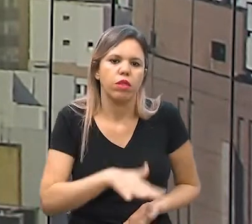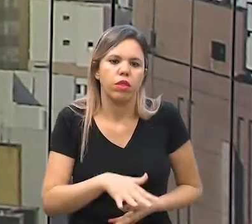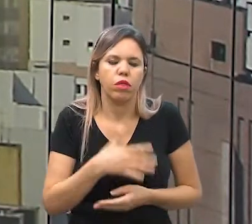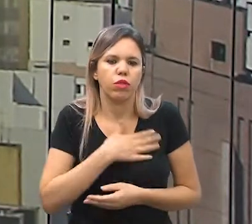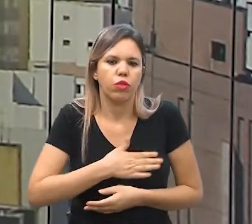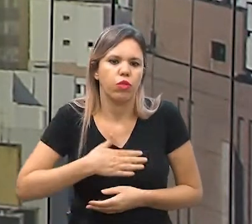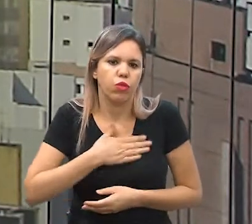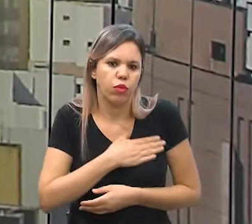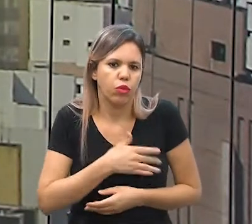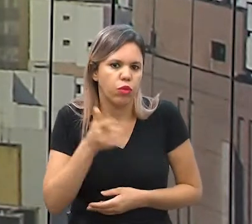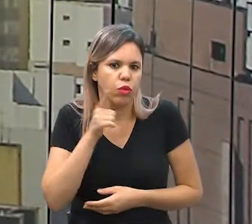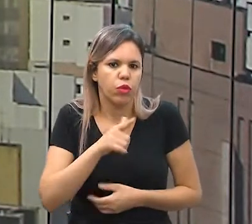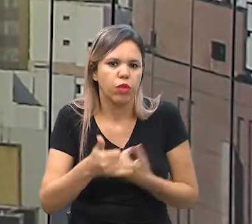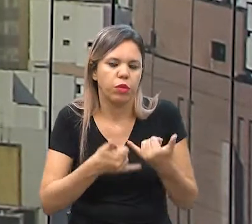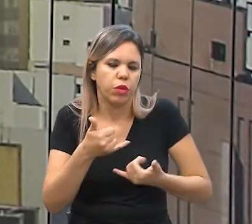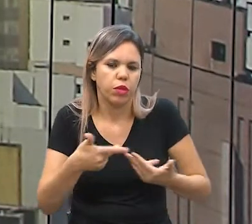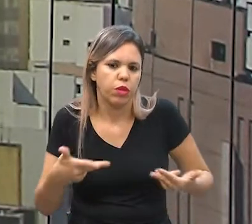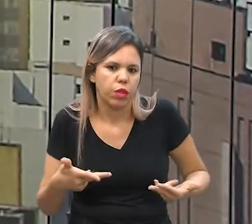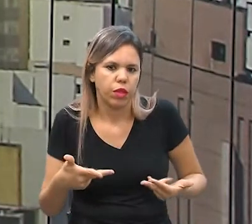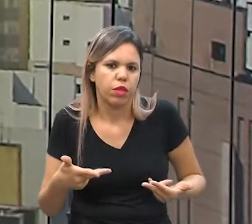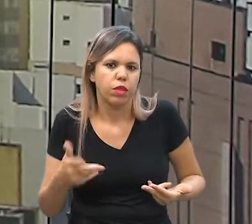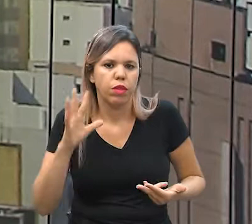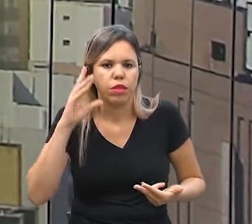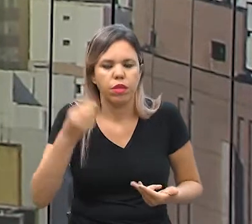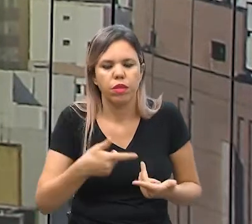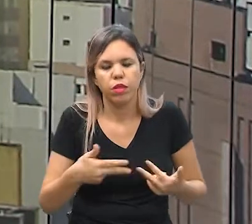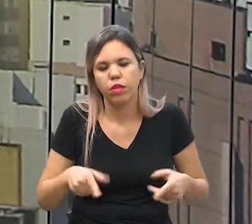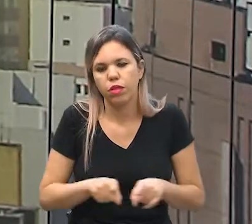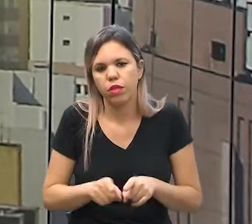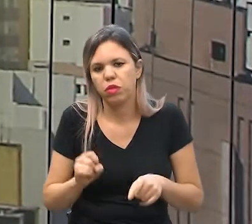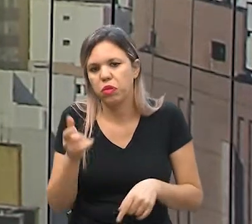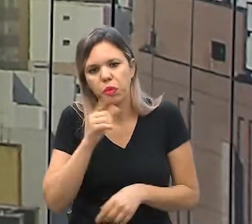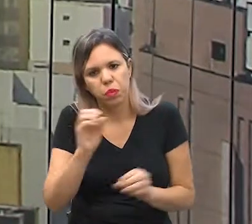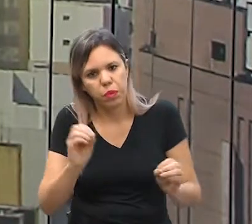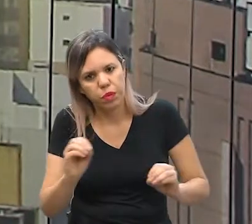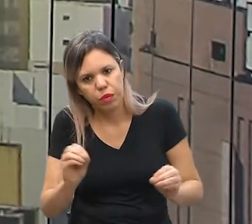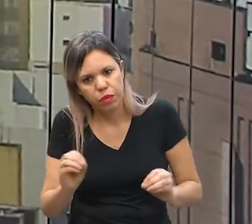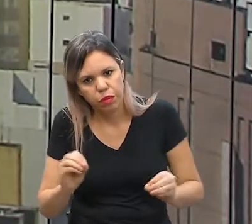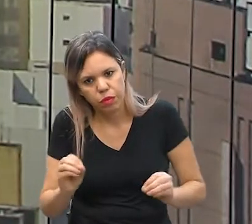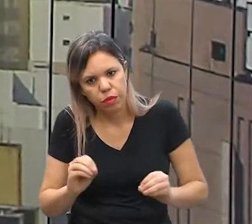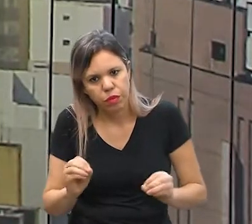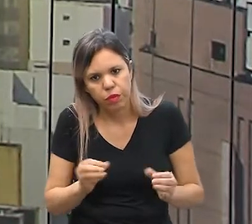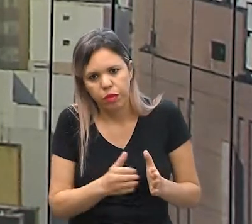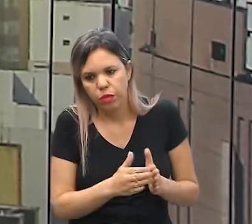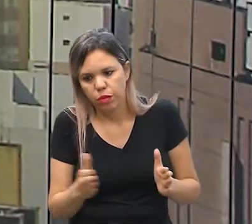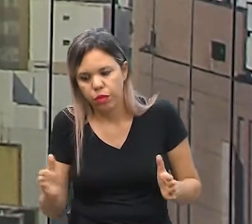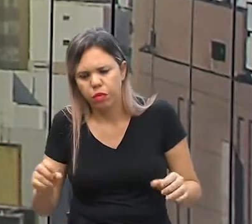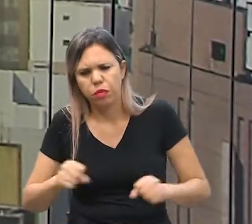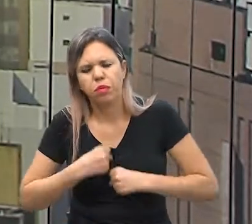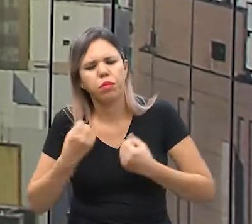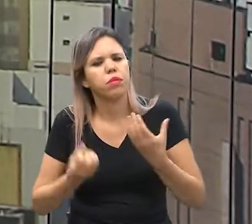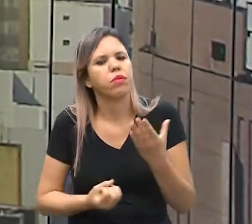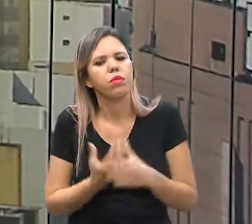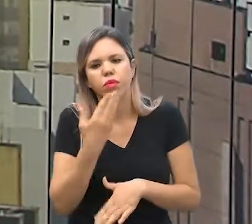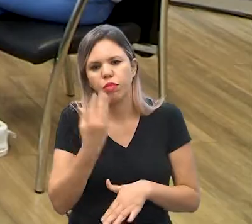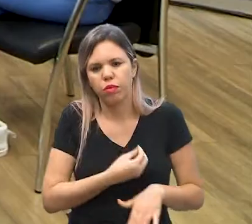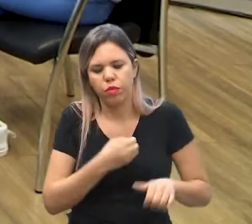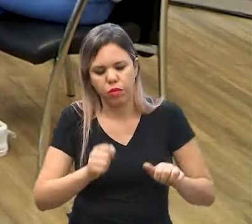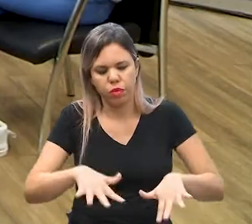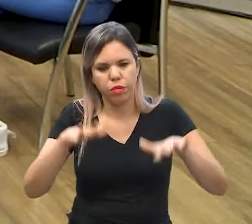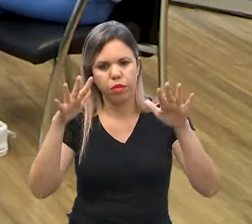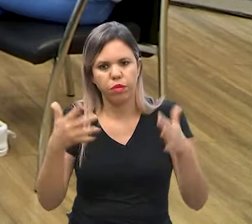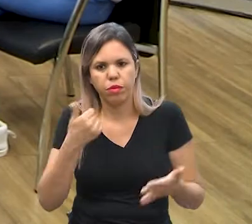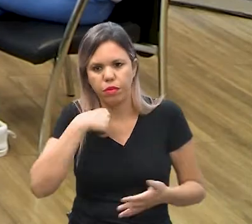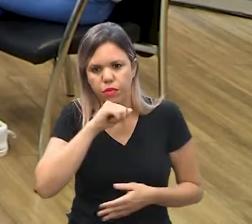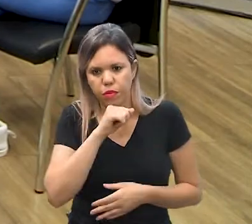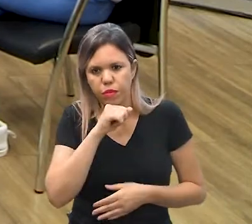que gostava de ganhar brinquedos, entendia a situação se não ganhava, passou por algum período de revolta? Como é que foi essa infância? Minha